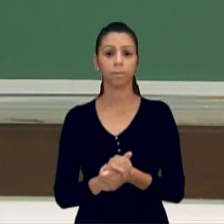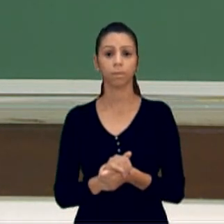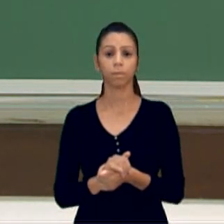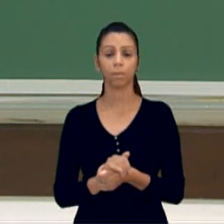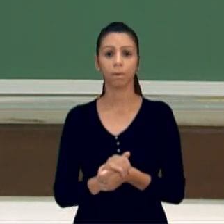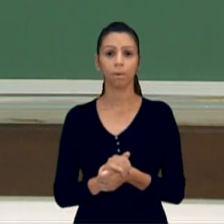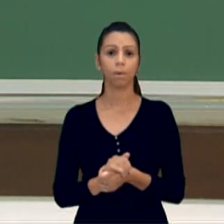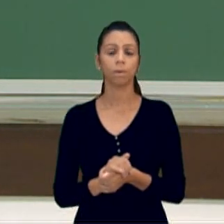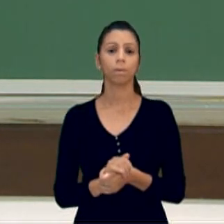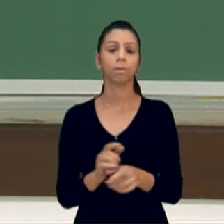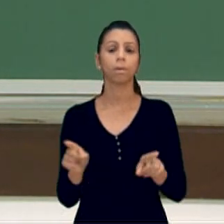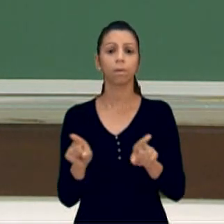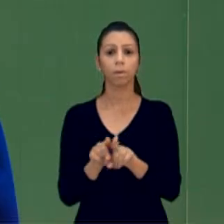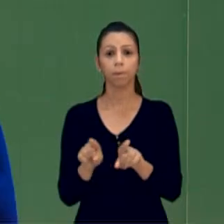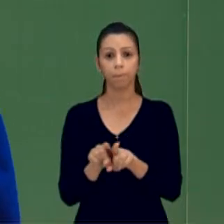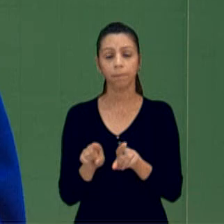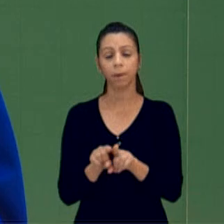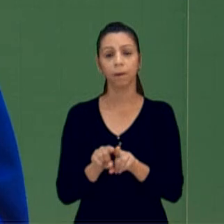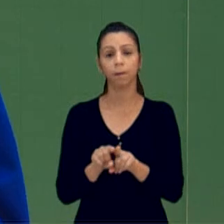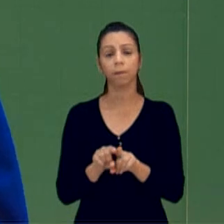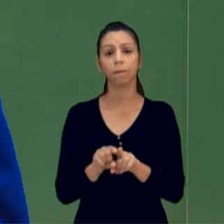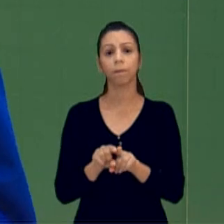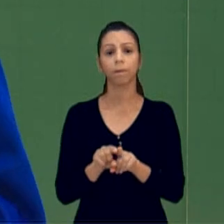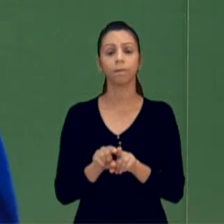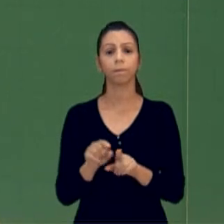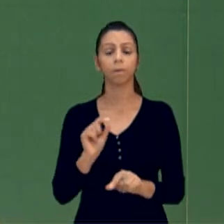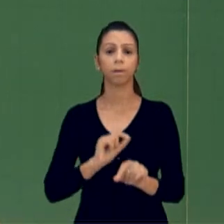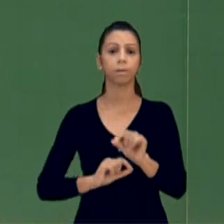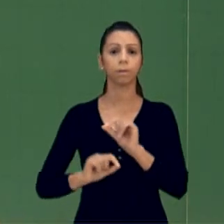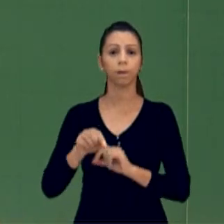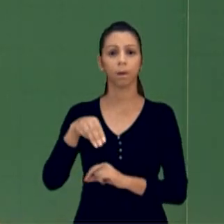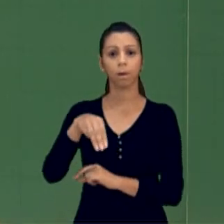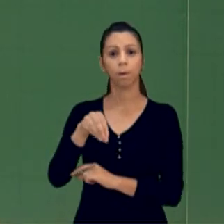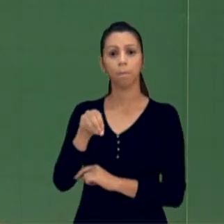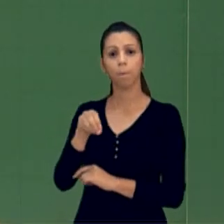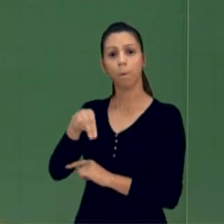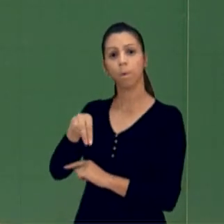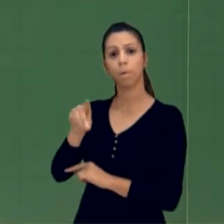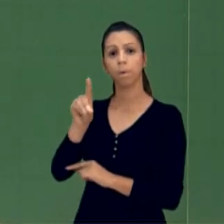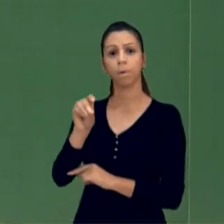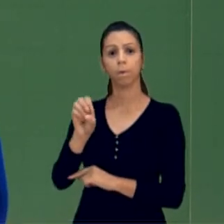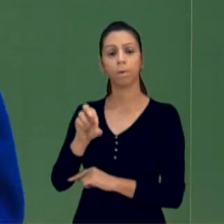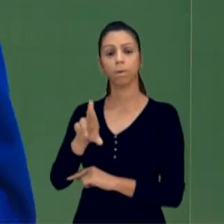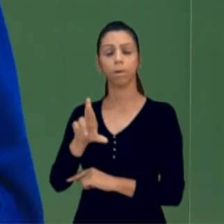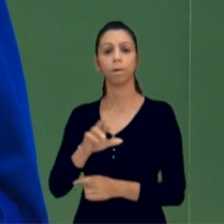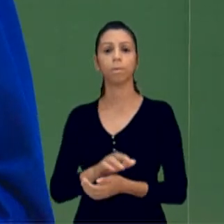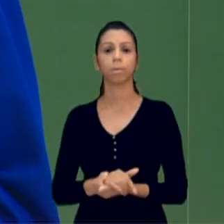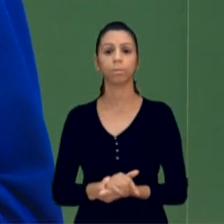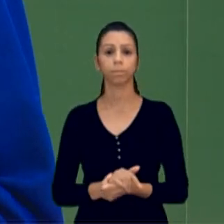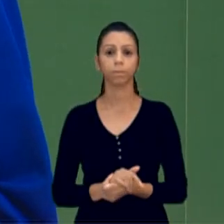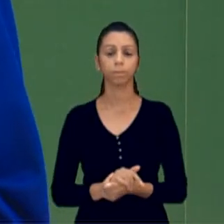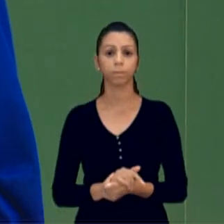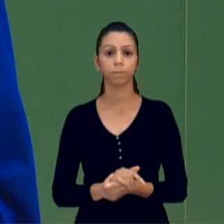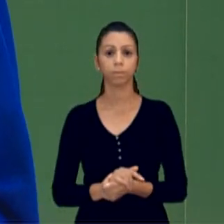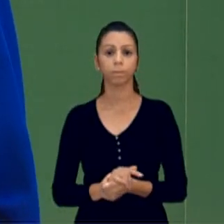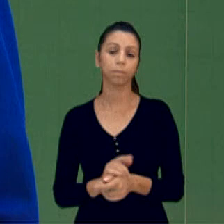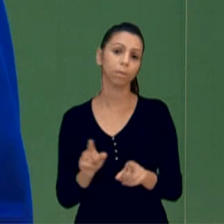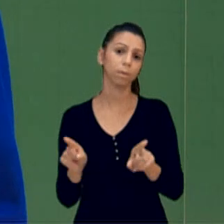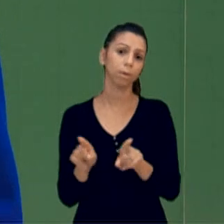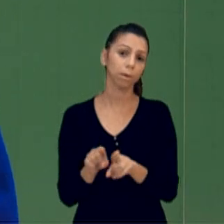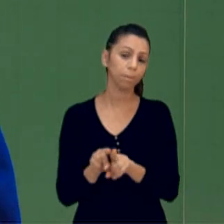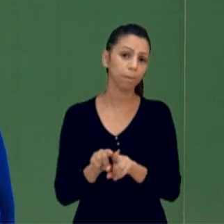estamos estudando há várias aulas e sempre recapitulando. E também falamos sobre